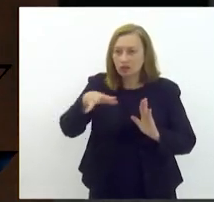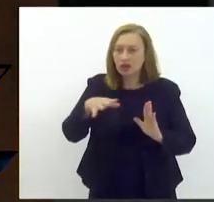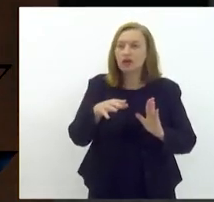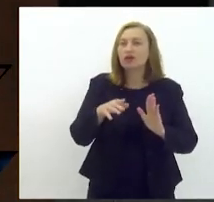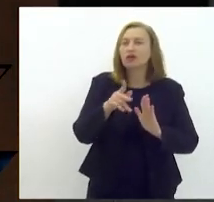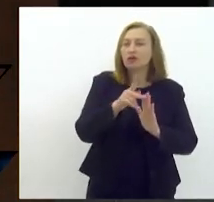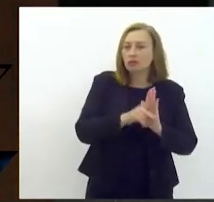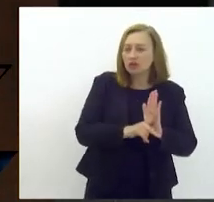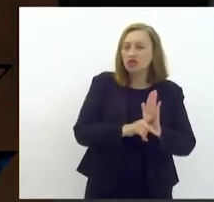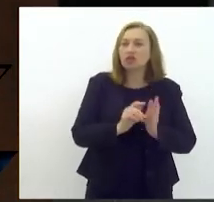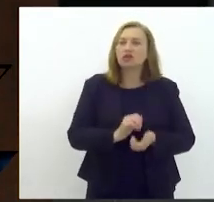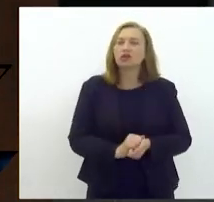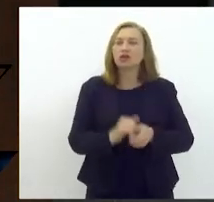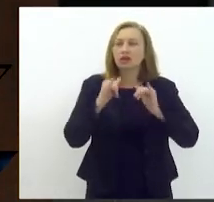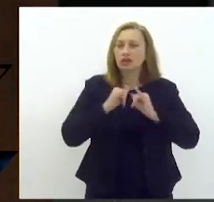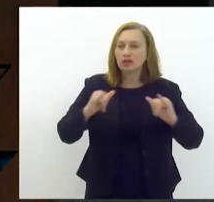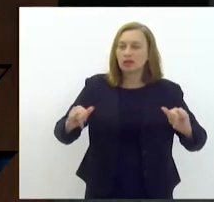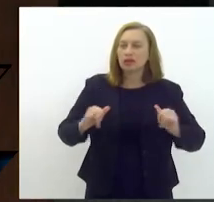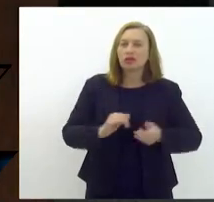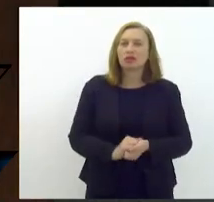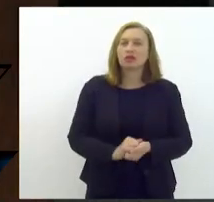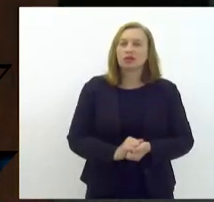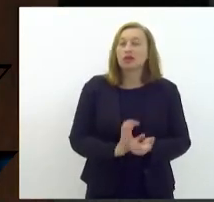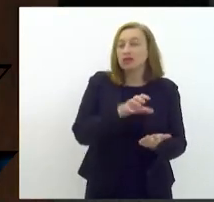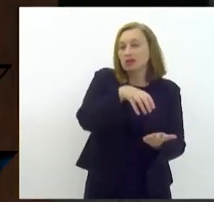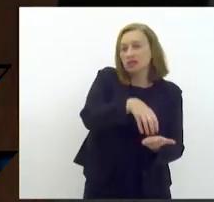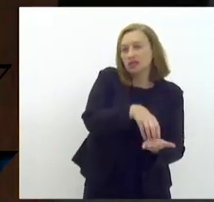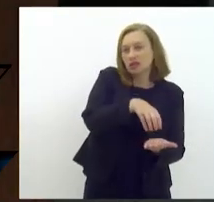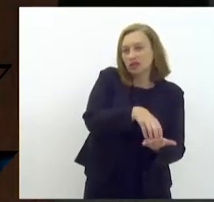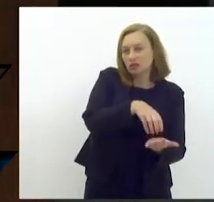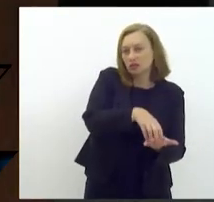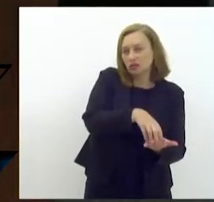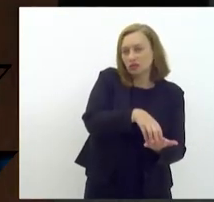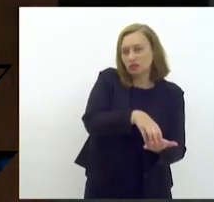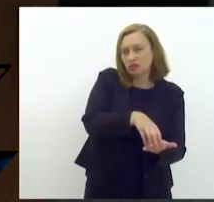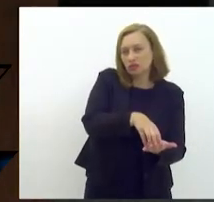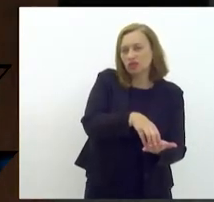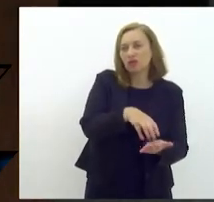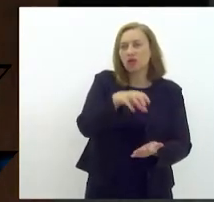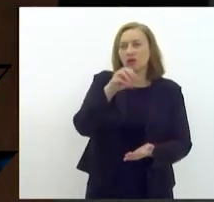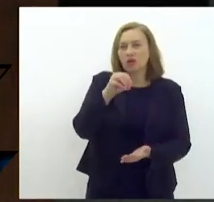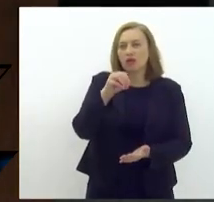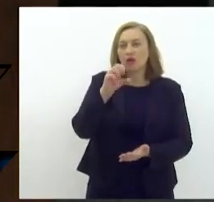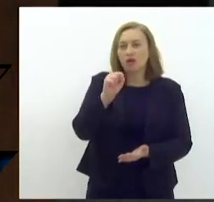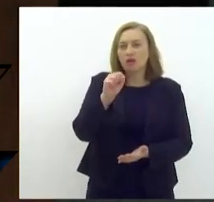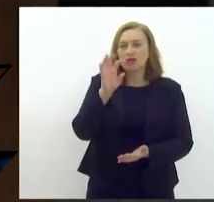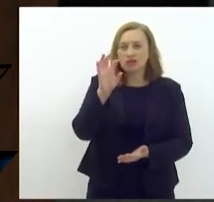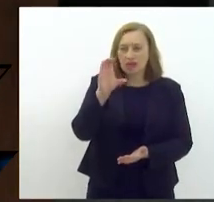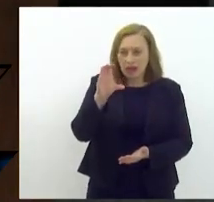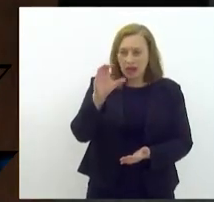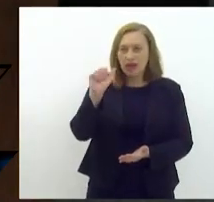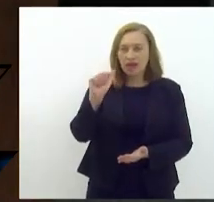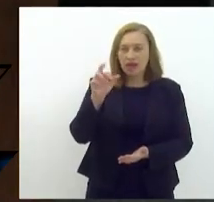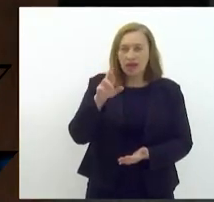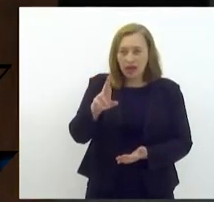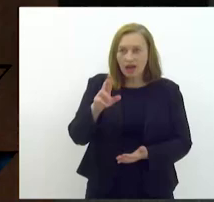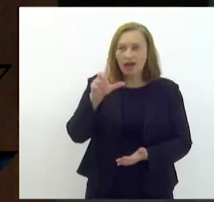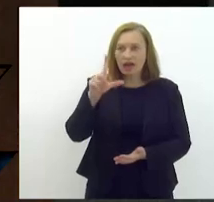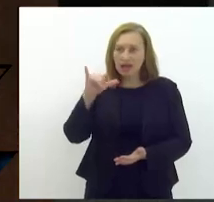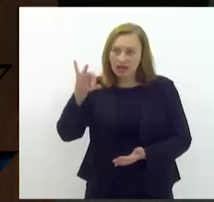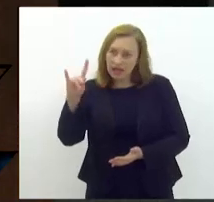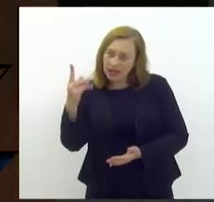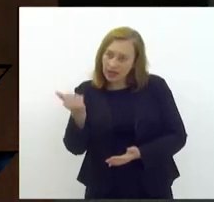que declara esse imponente Centro de Convenções Oscar Niemeyer patrimônio cultural e turístico do Estado do Rio de Janeiro